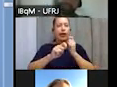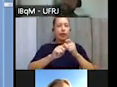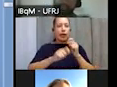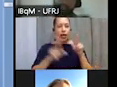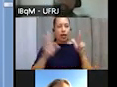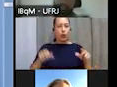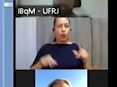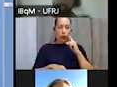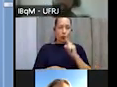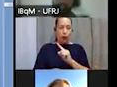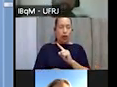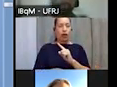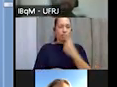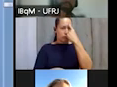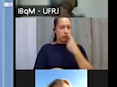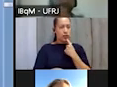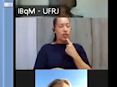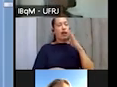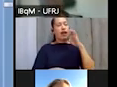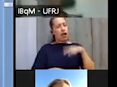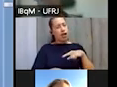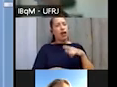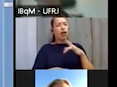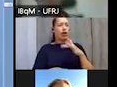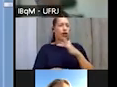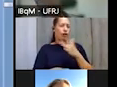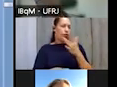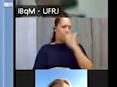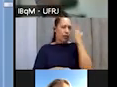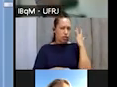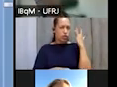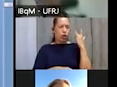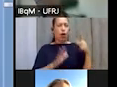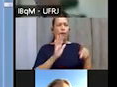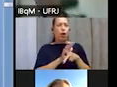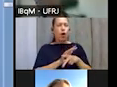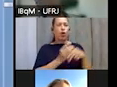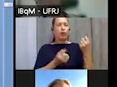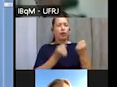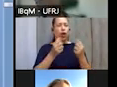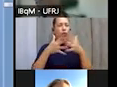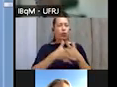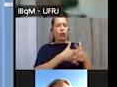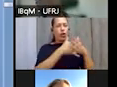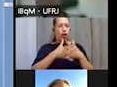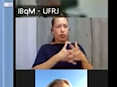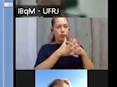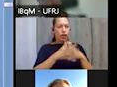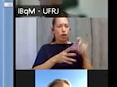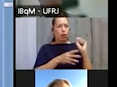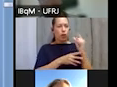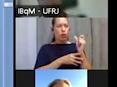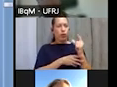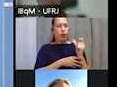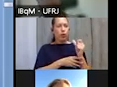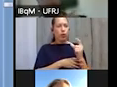estar presente vai ser certamente um manobrista desse trator, que conforme ele quebra a rocha, desloca para um lado para o